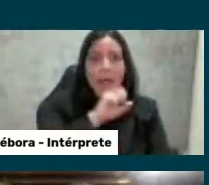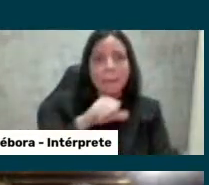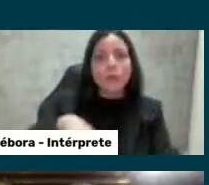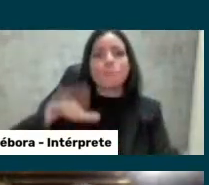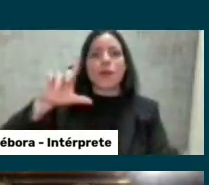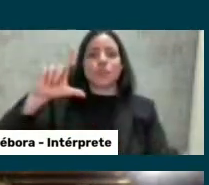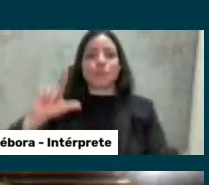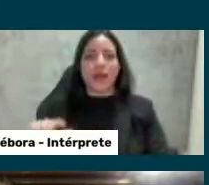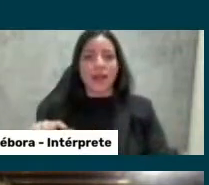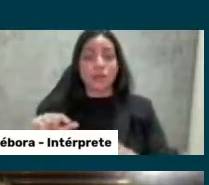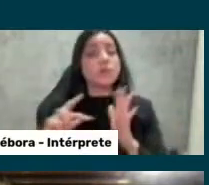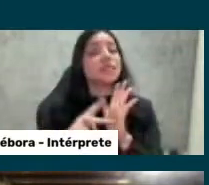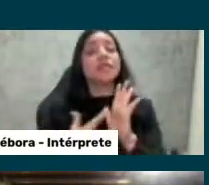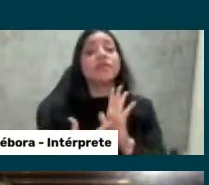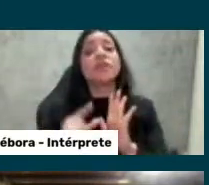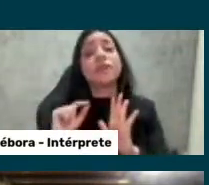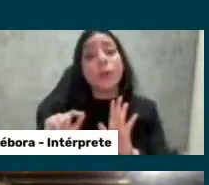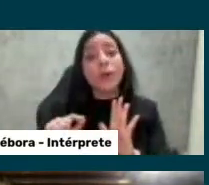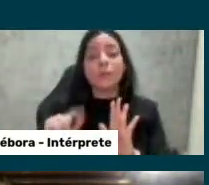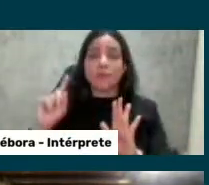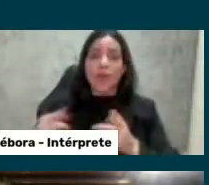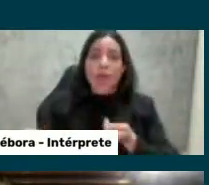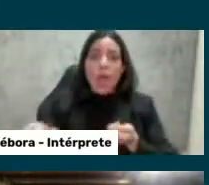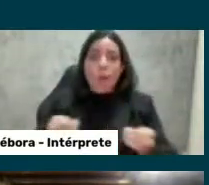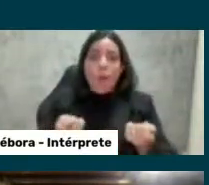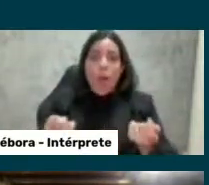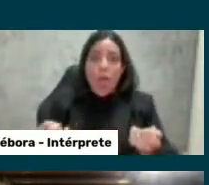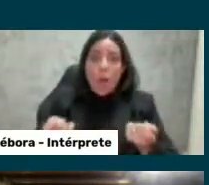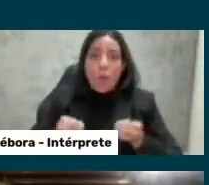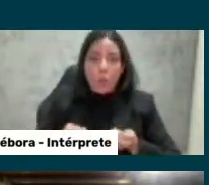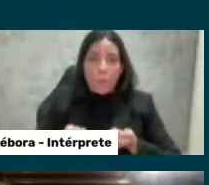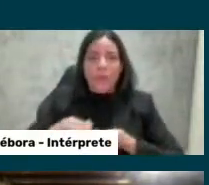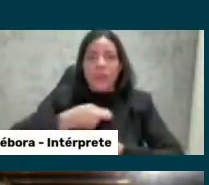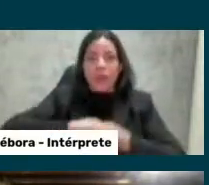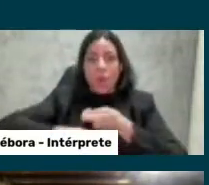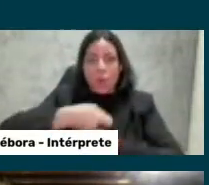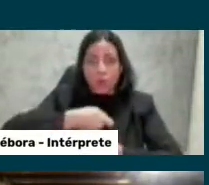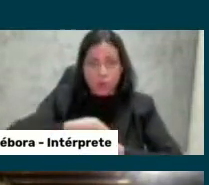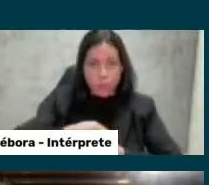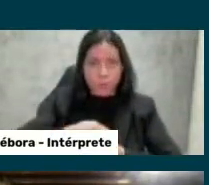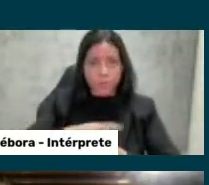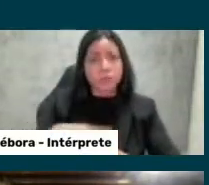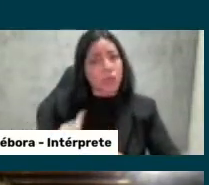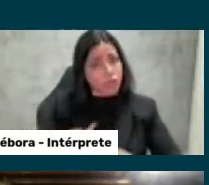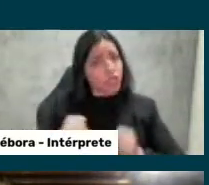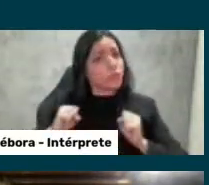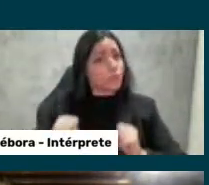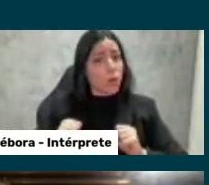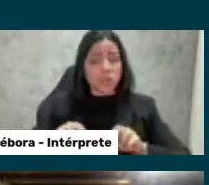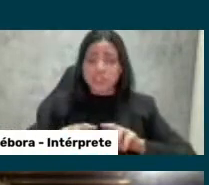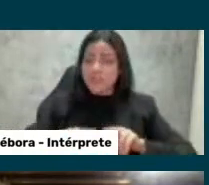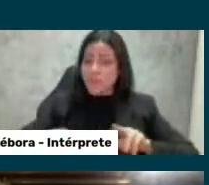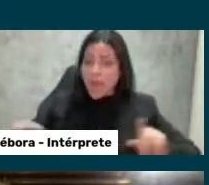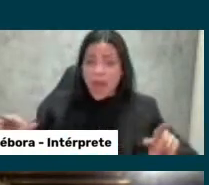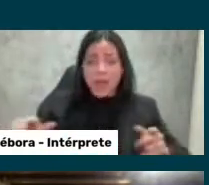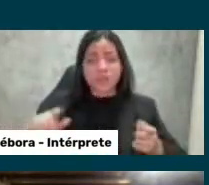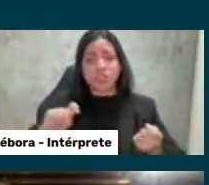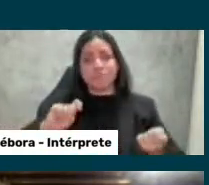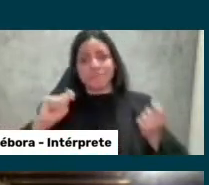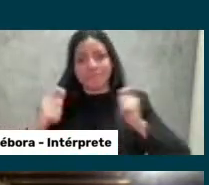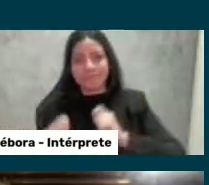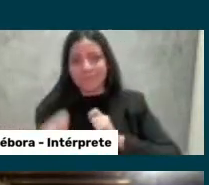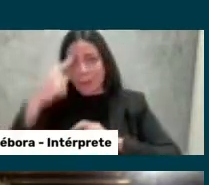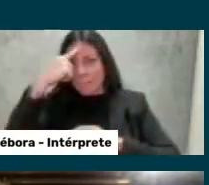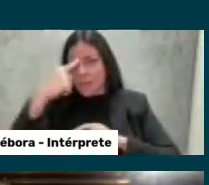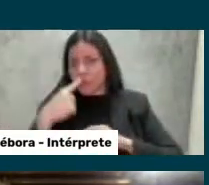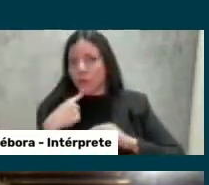de negócios que envolve IA. A gente tem muito mais possibilidades agora de fazer bem, personalização e automatização